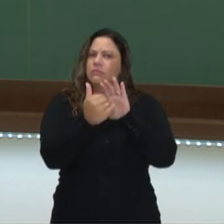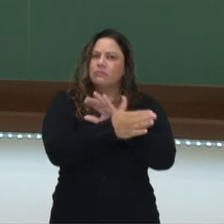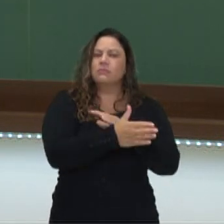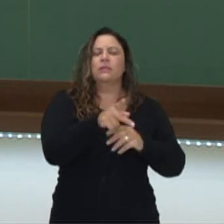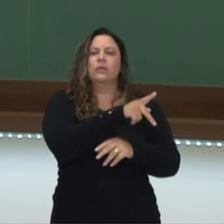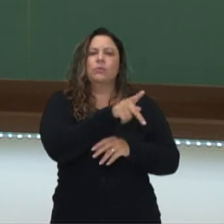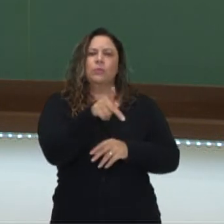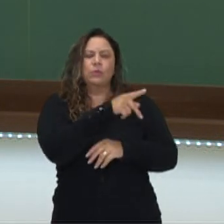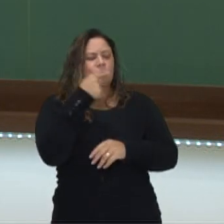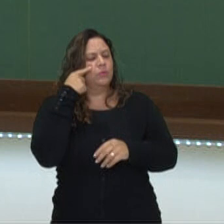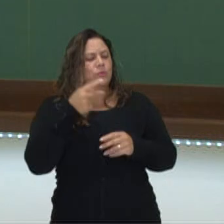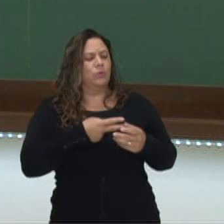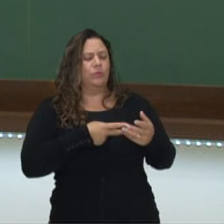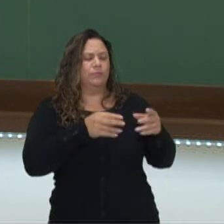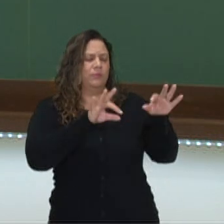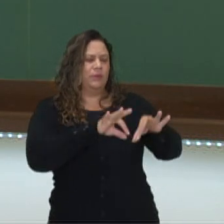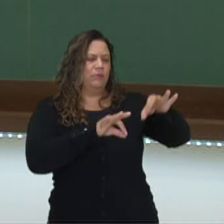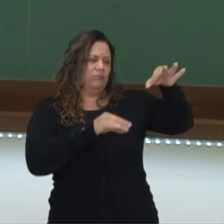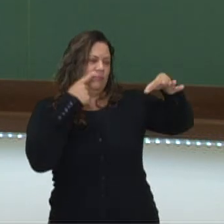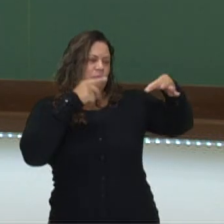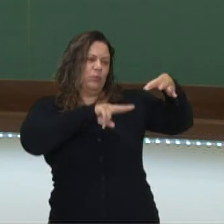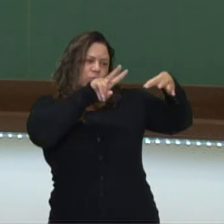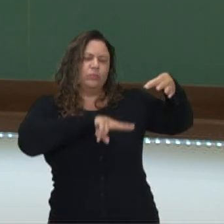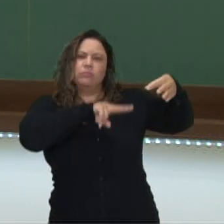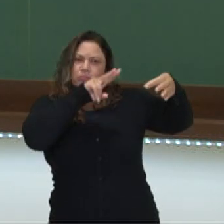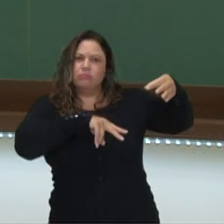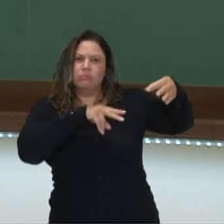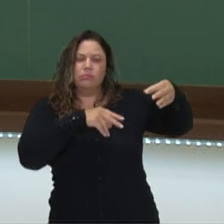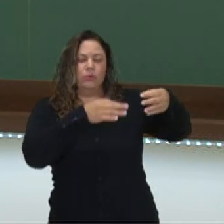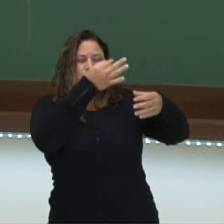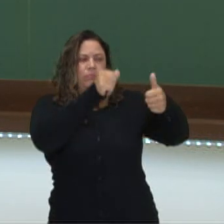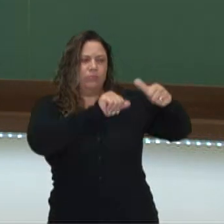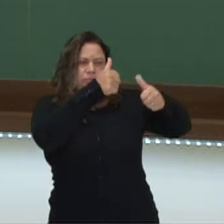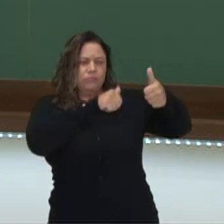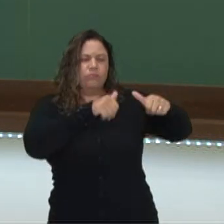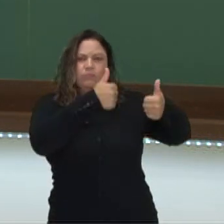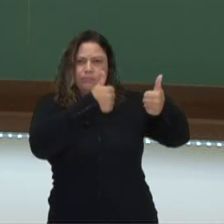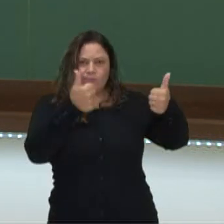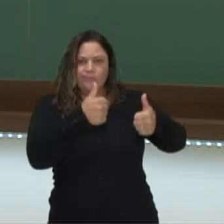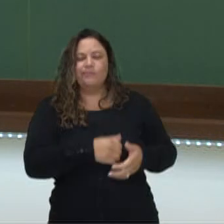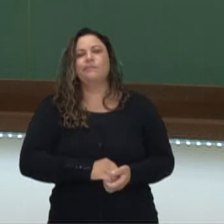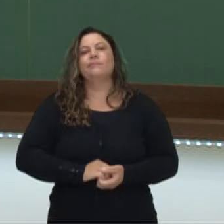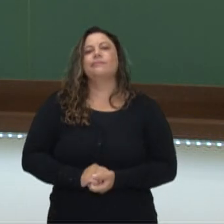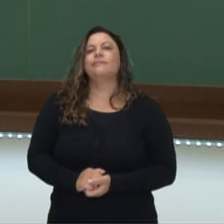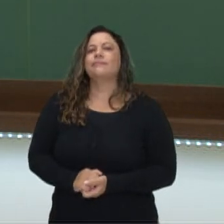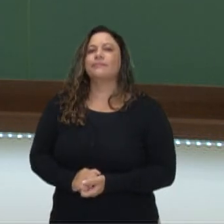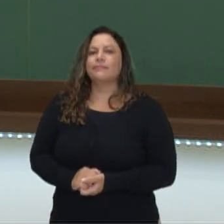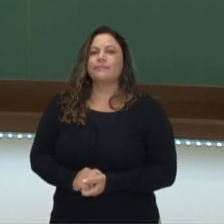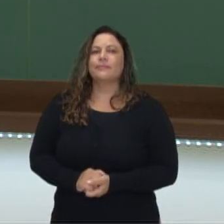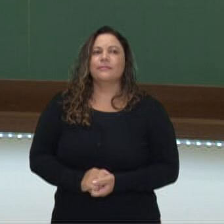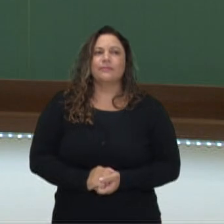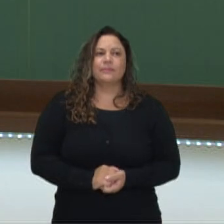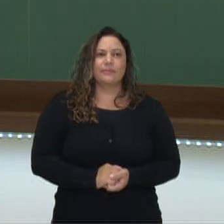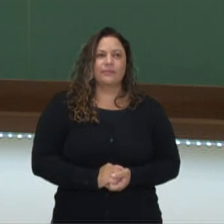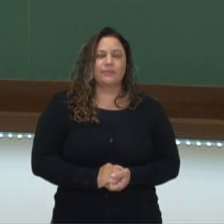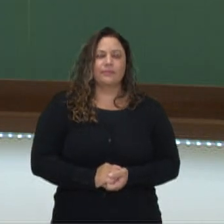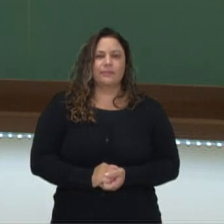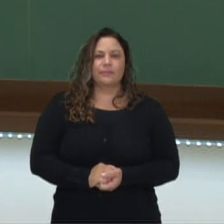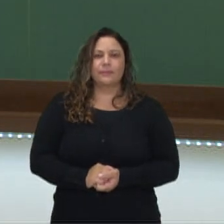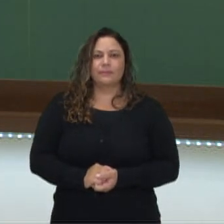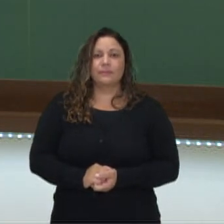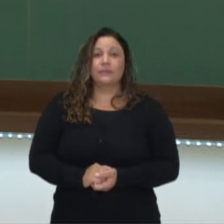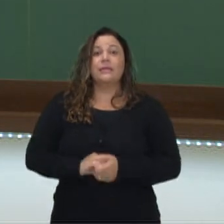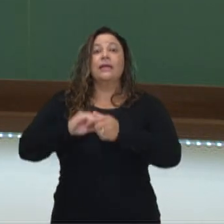ele dê uma olhada, confira e olhe para você as suas respostas, ok? Nós temos aqui